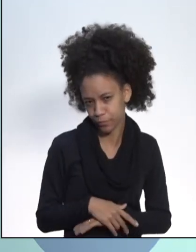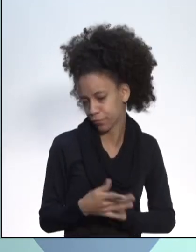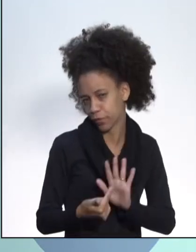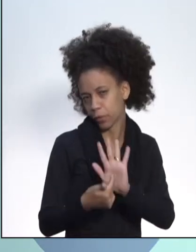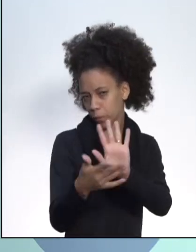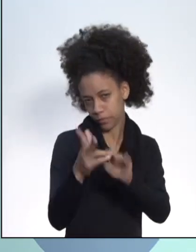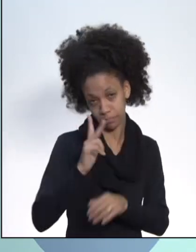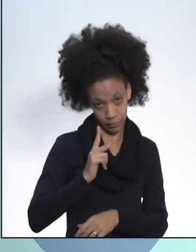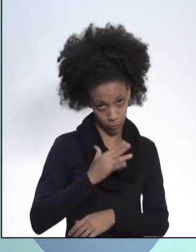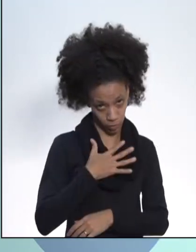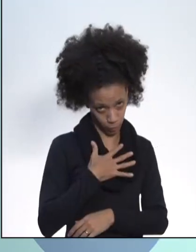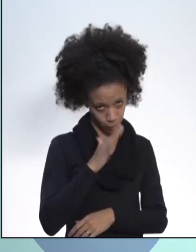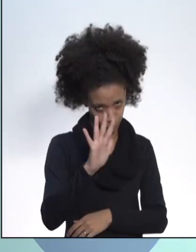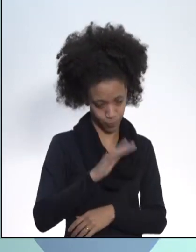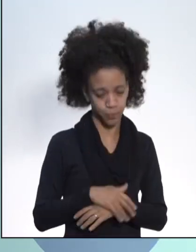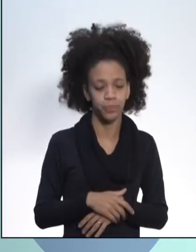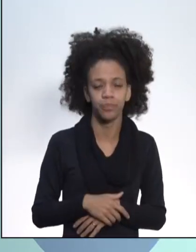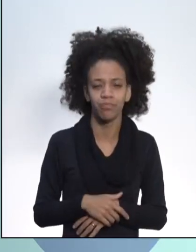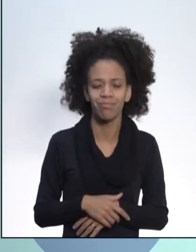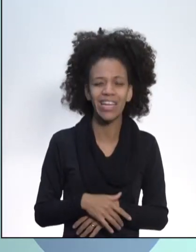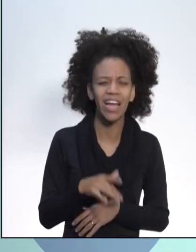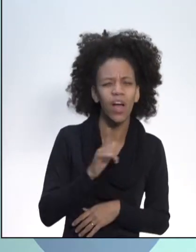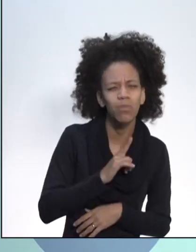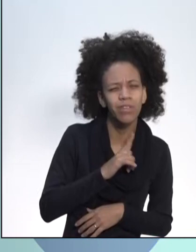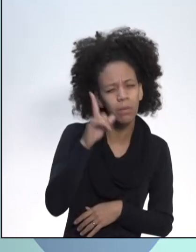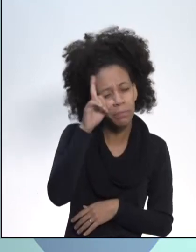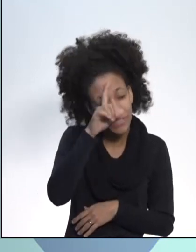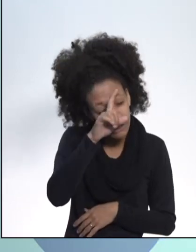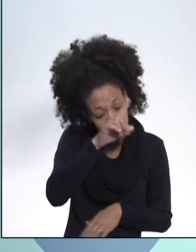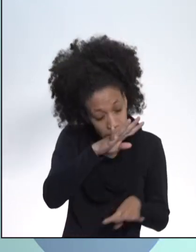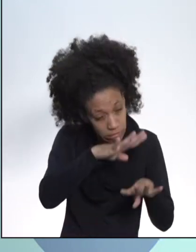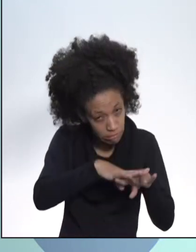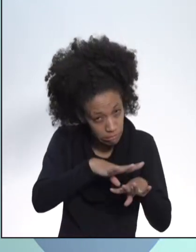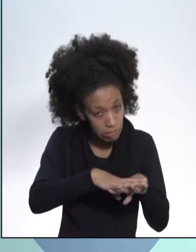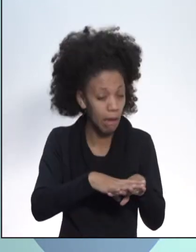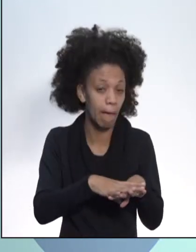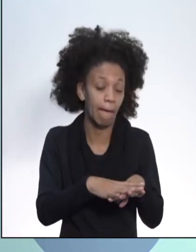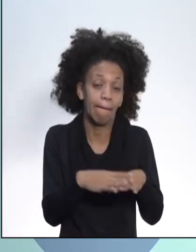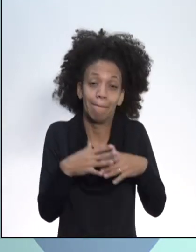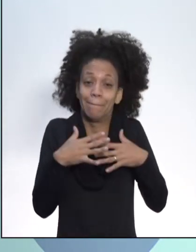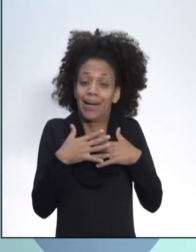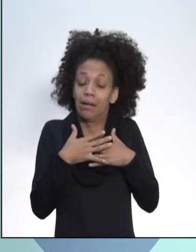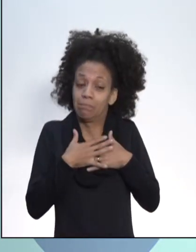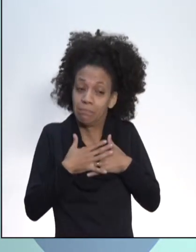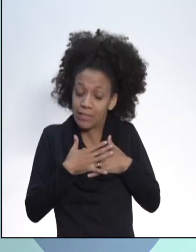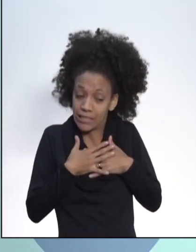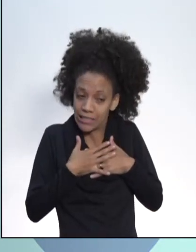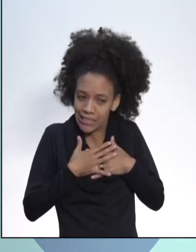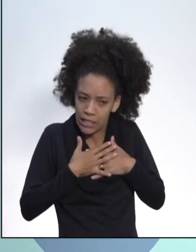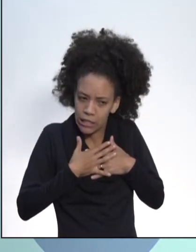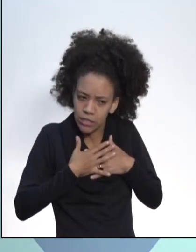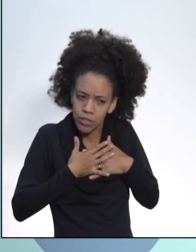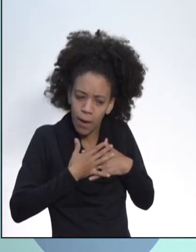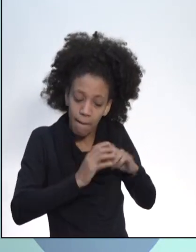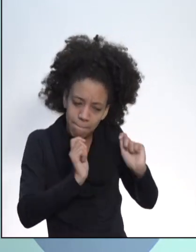exemplo pessoal. Eu tenho um pouco de dificuldade em matemática. Para mim, a determinação ela tem que ser